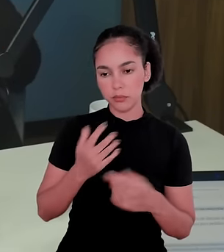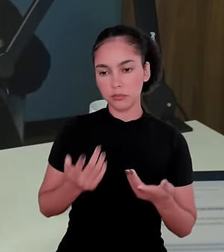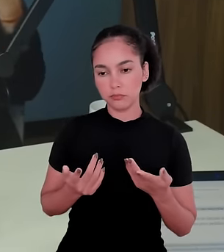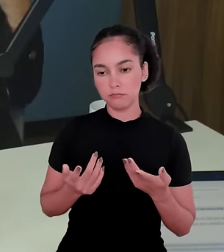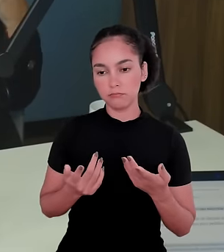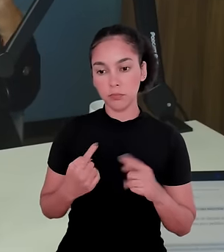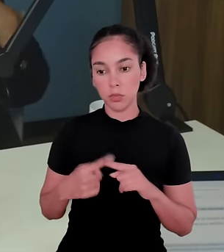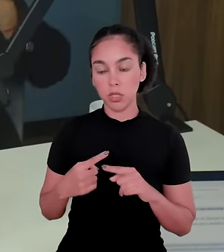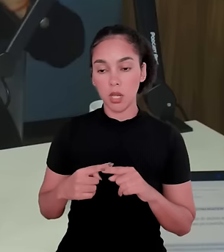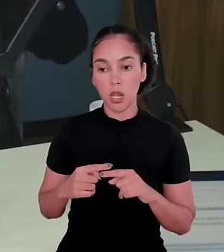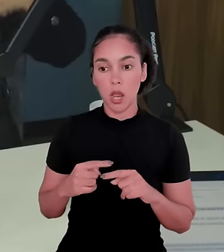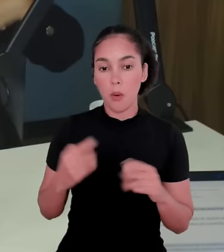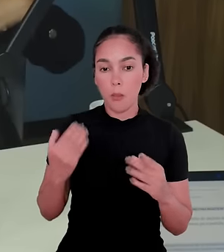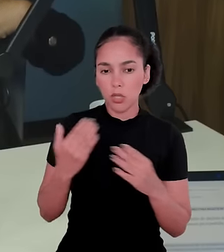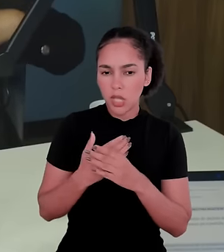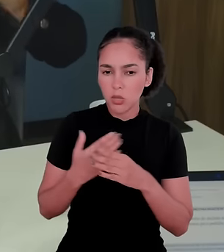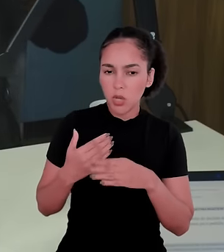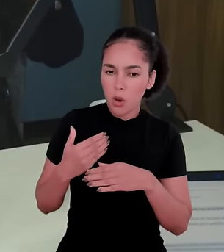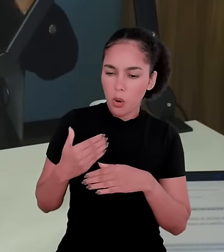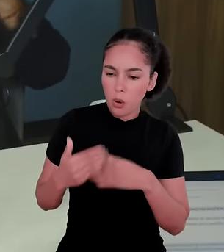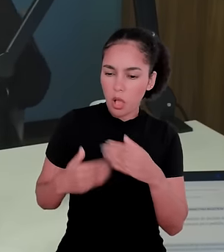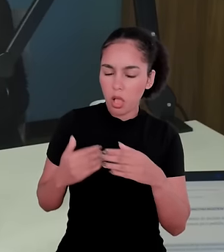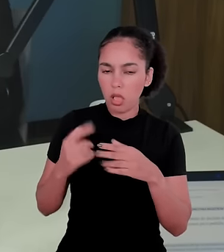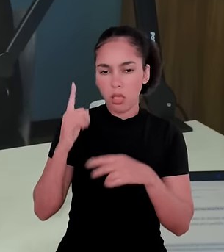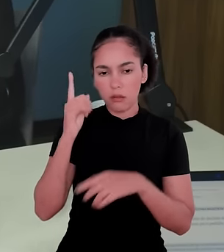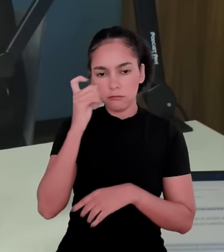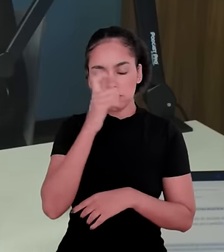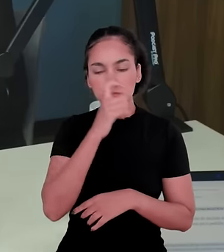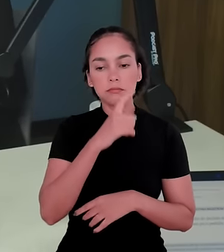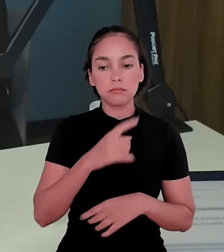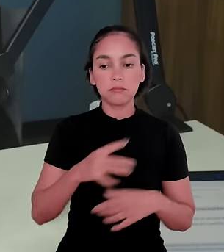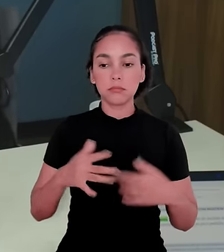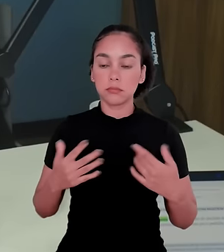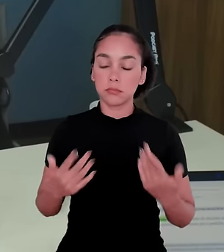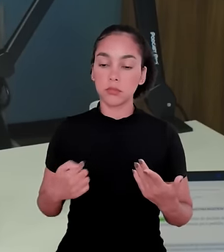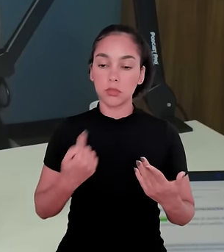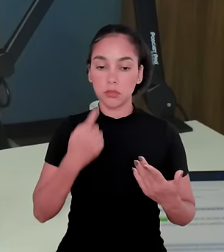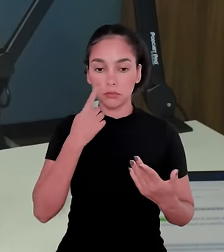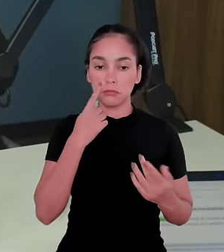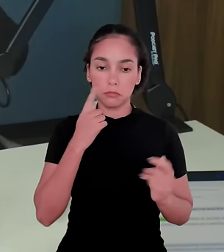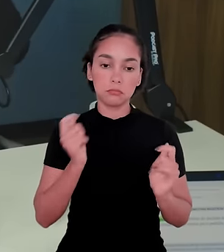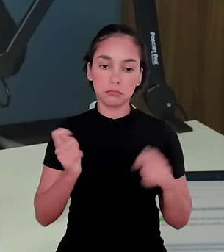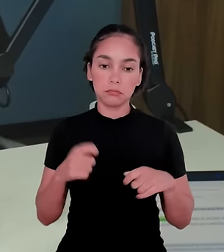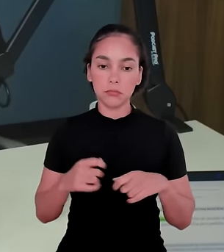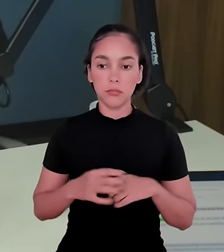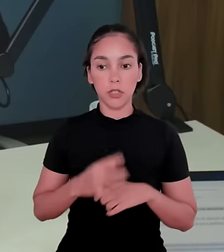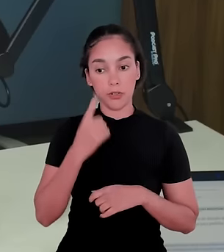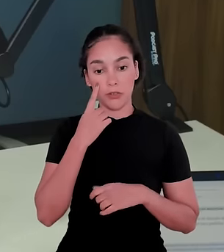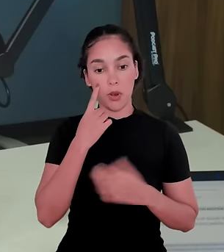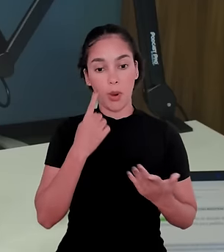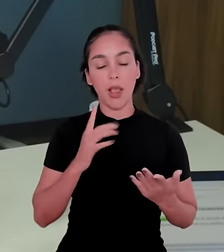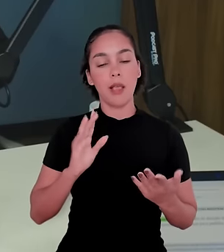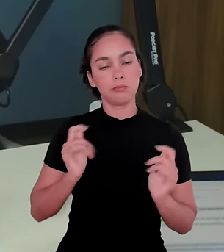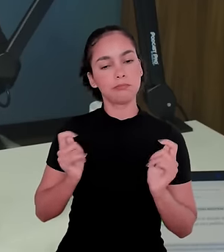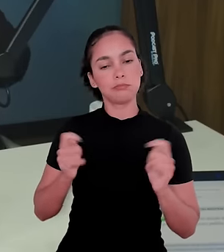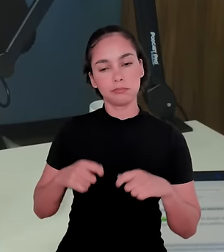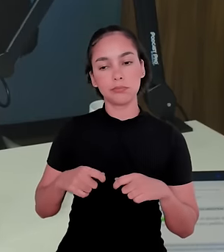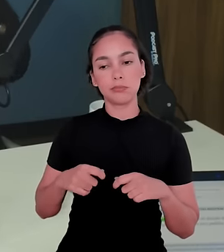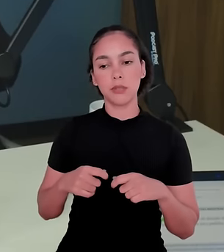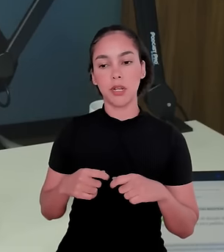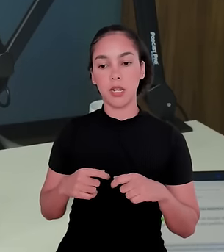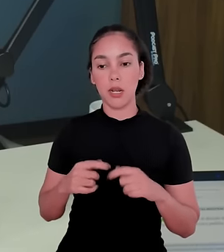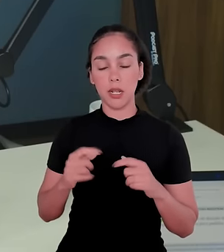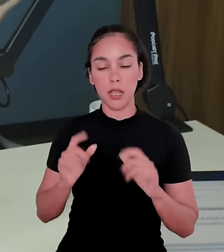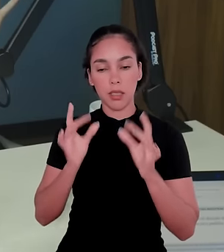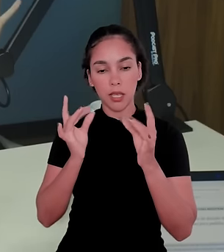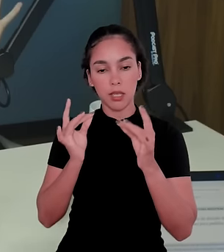pela complexidade do processo né Principalmente do NPI então a gente vê que é viável quer dizer ó já estamos com ponto já é viável para abrir já vemos